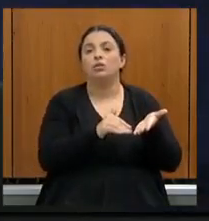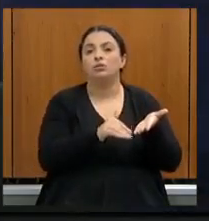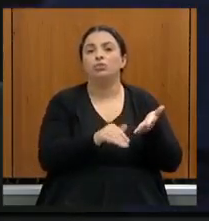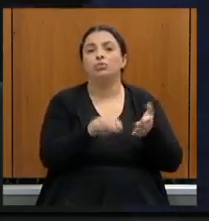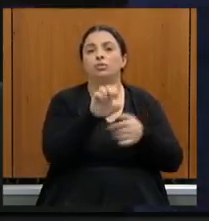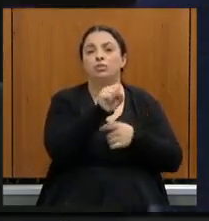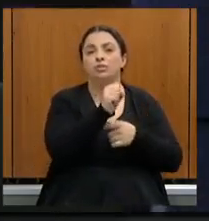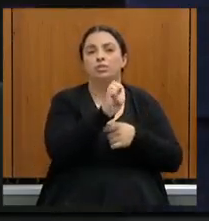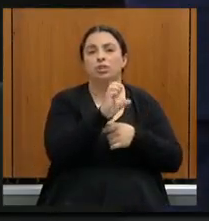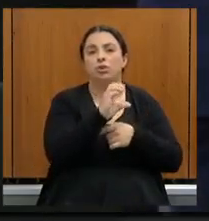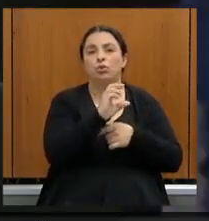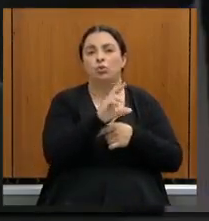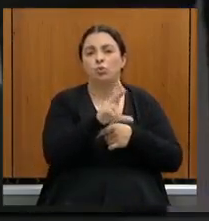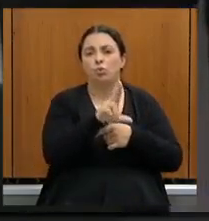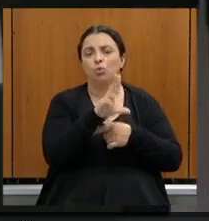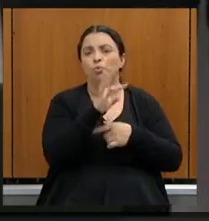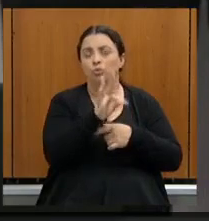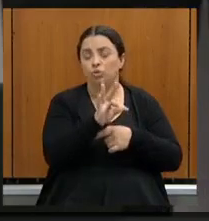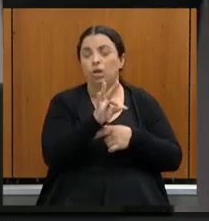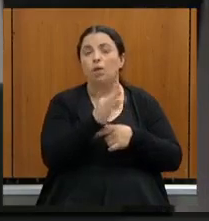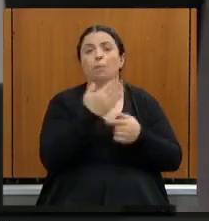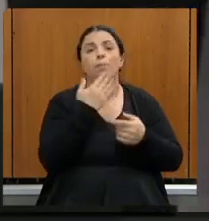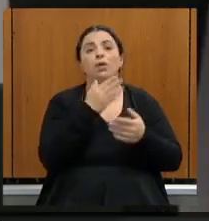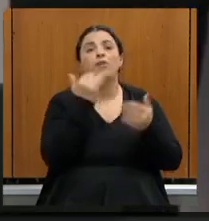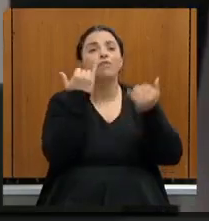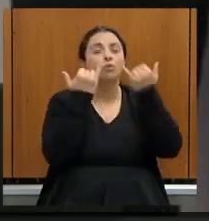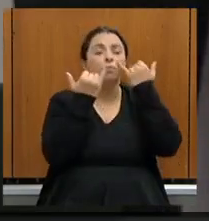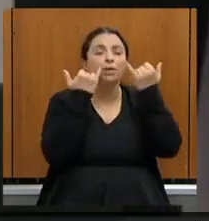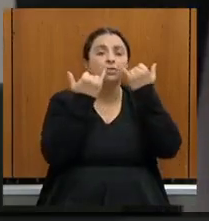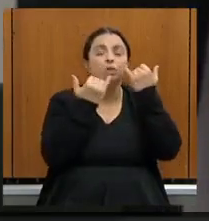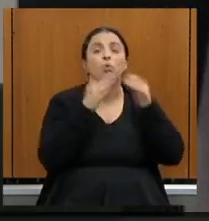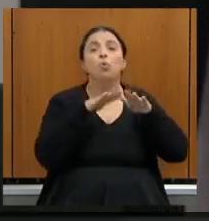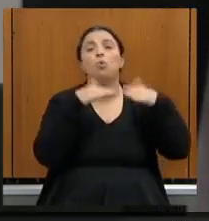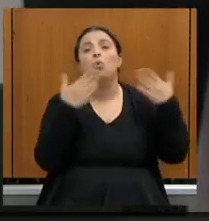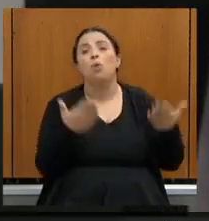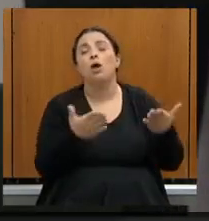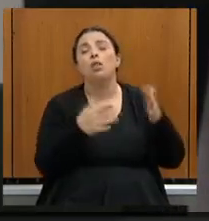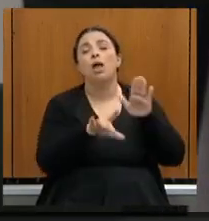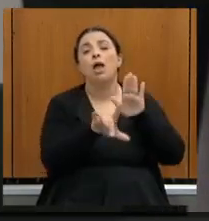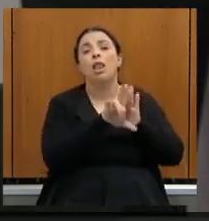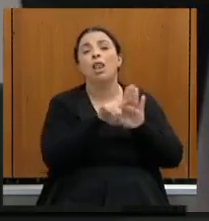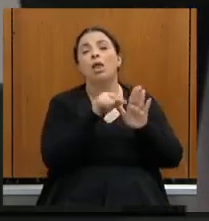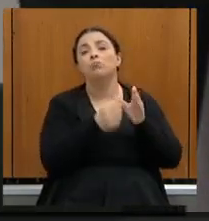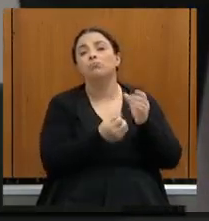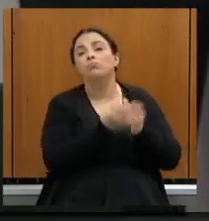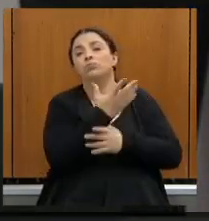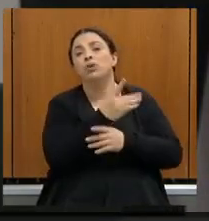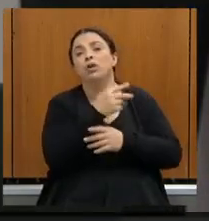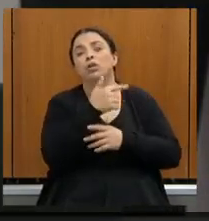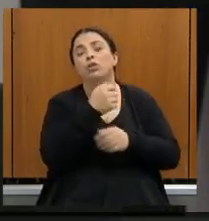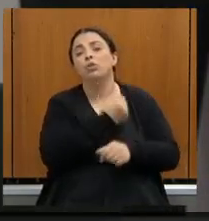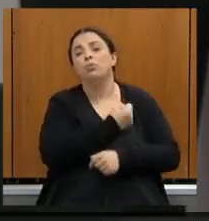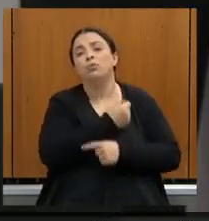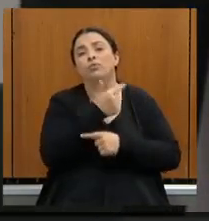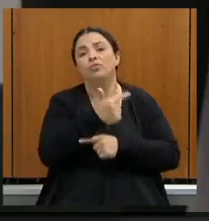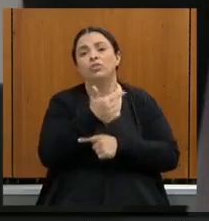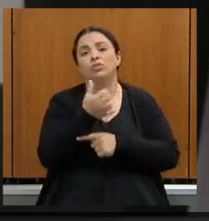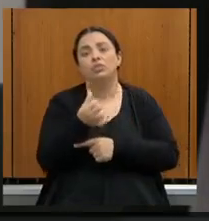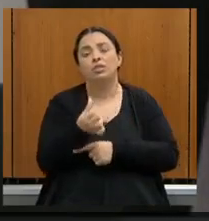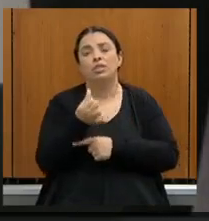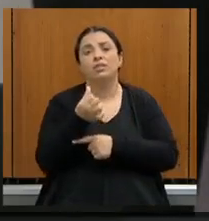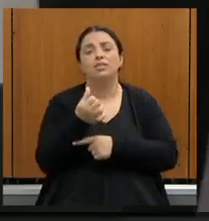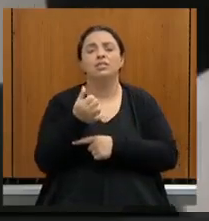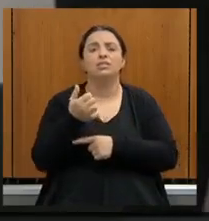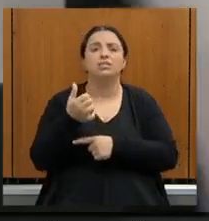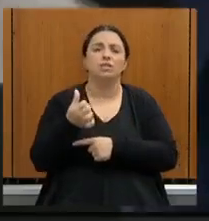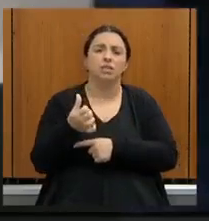pedindo informações sobre a previsão de regulamentação da lei 23.763 de 6 de 1 de